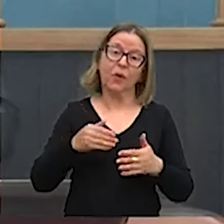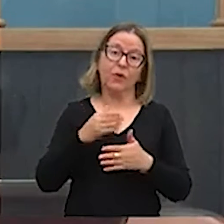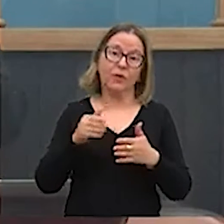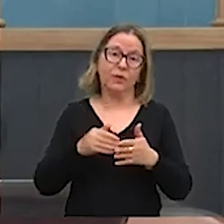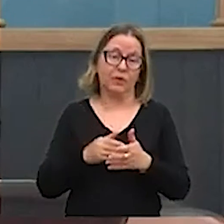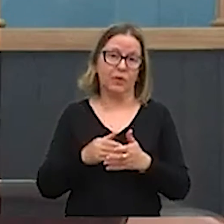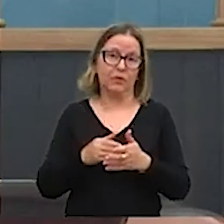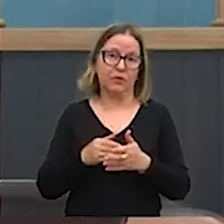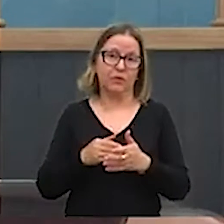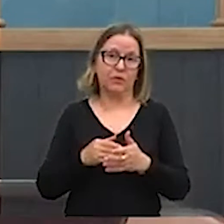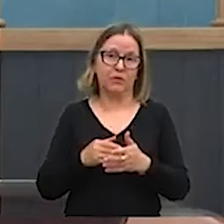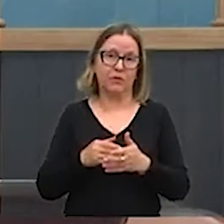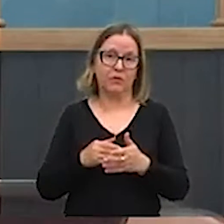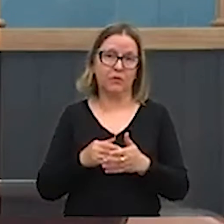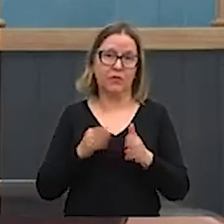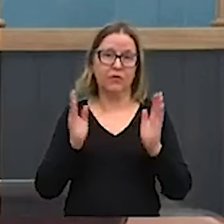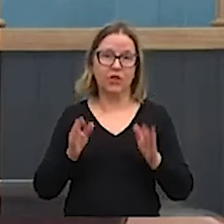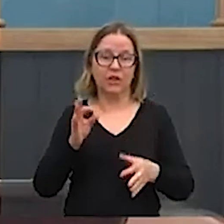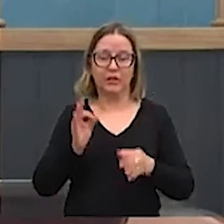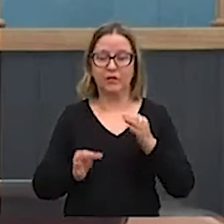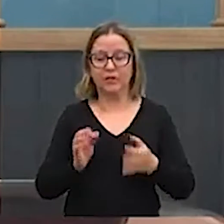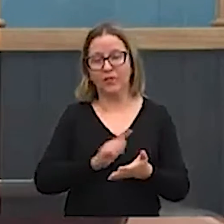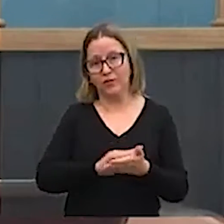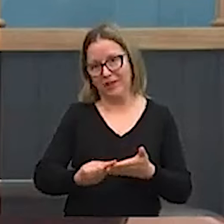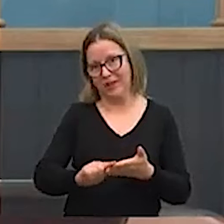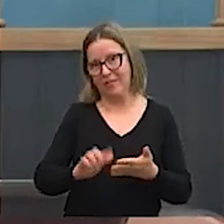foram justificados e salvos.